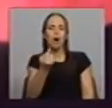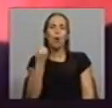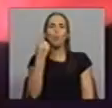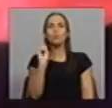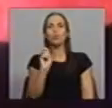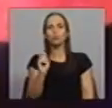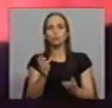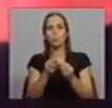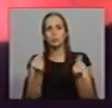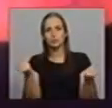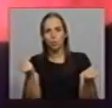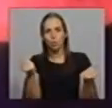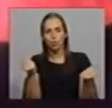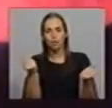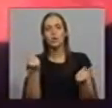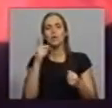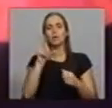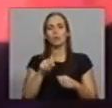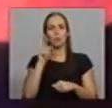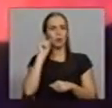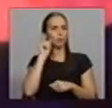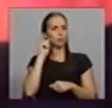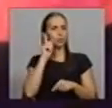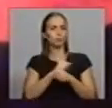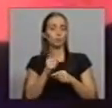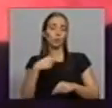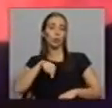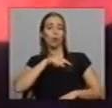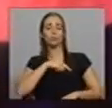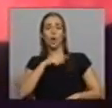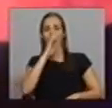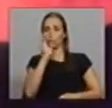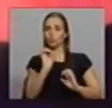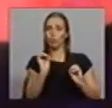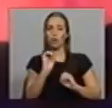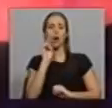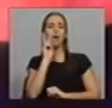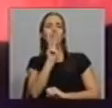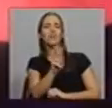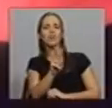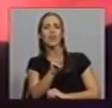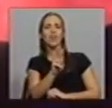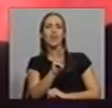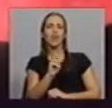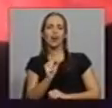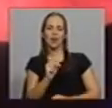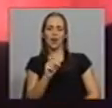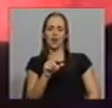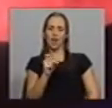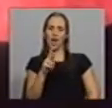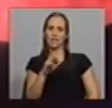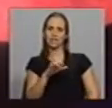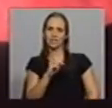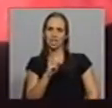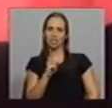muito interessante nesta descoberta. É que as magnetares nós estamos habituadas a vê-las em galáxias relativamente jovens, com uma população estelar mais ou menos